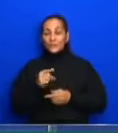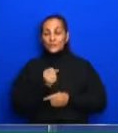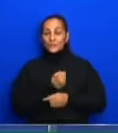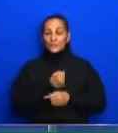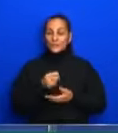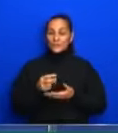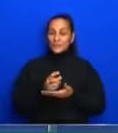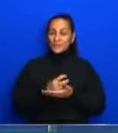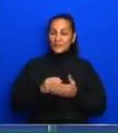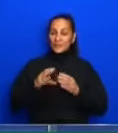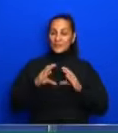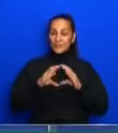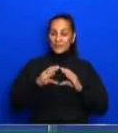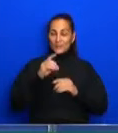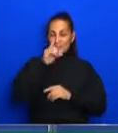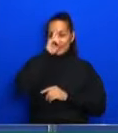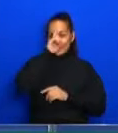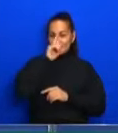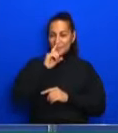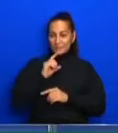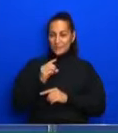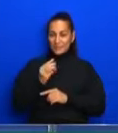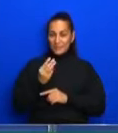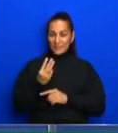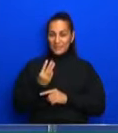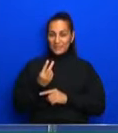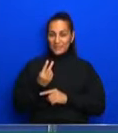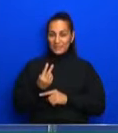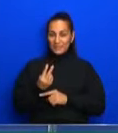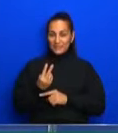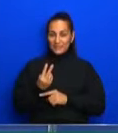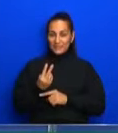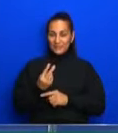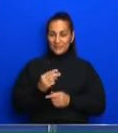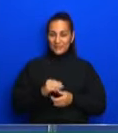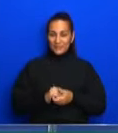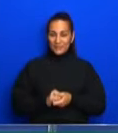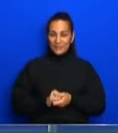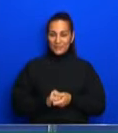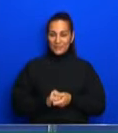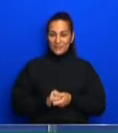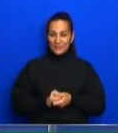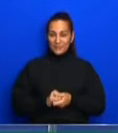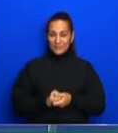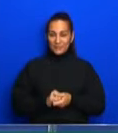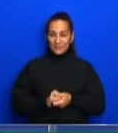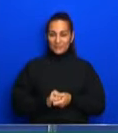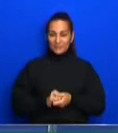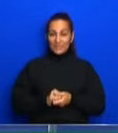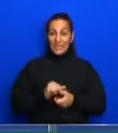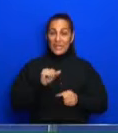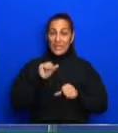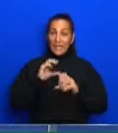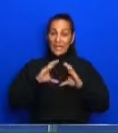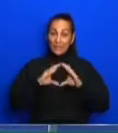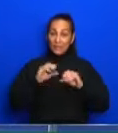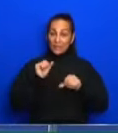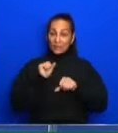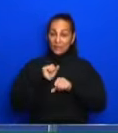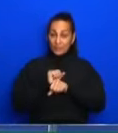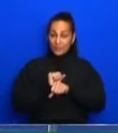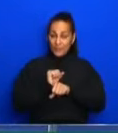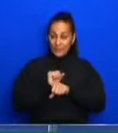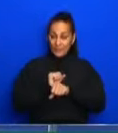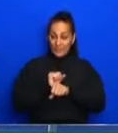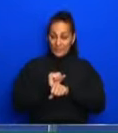da quina, bola amarela 32. Amarela 32. A bola ficou parada ali na base do